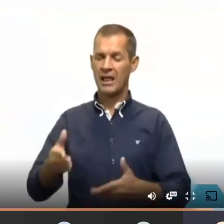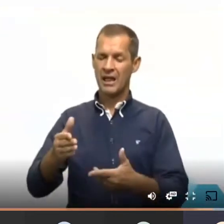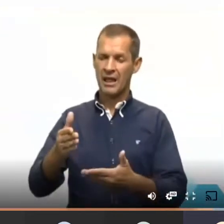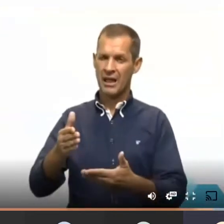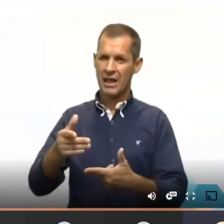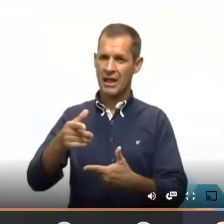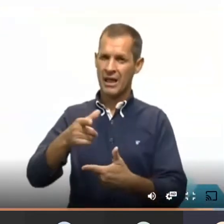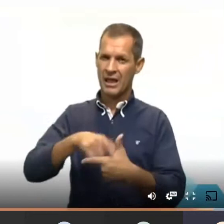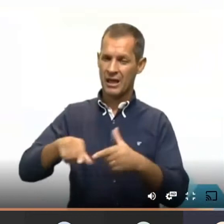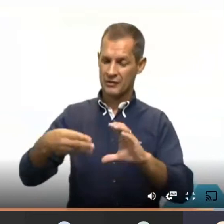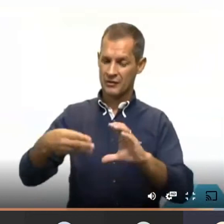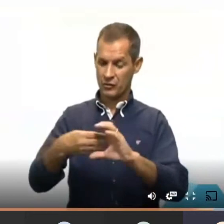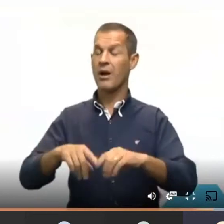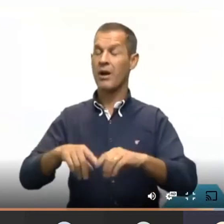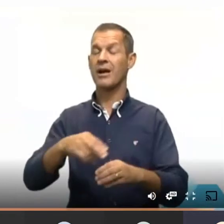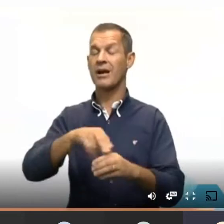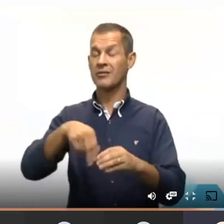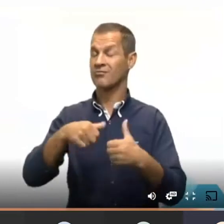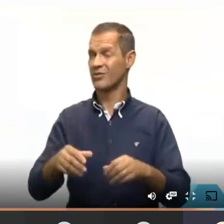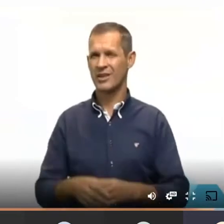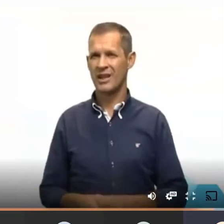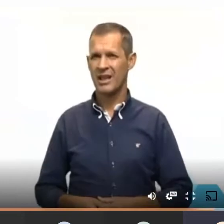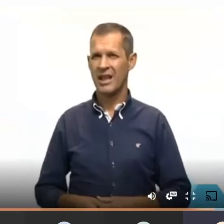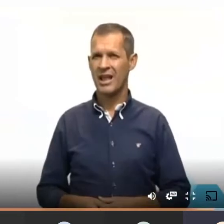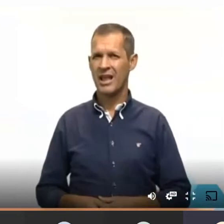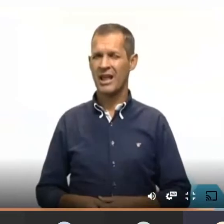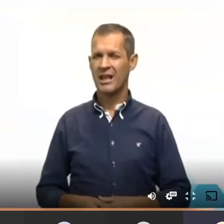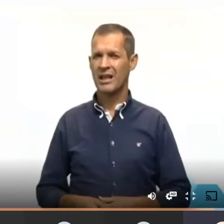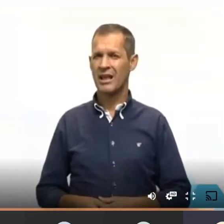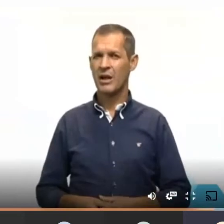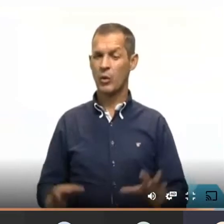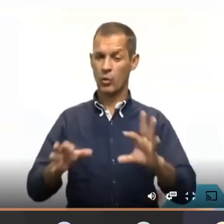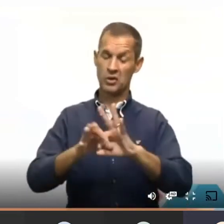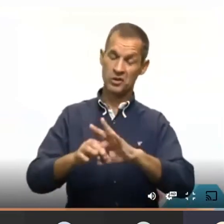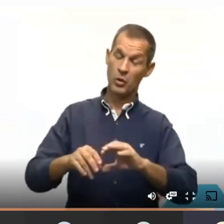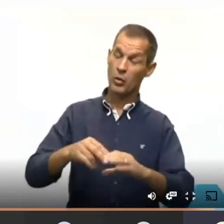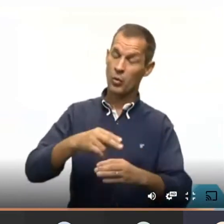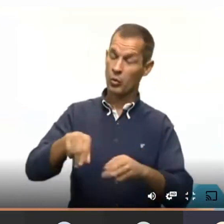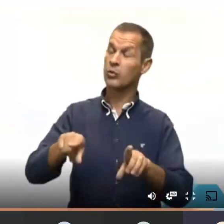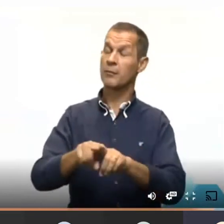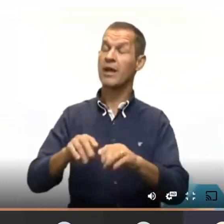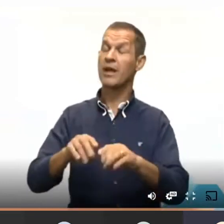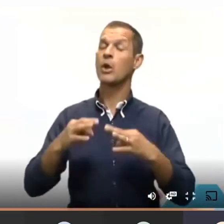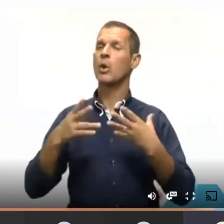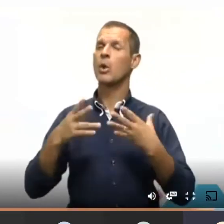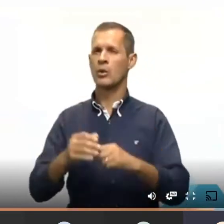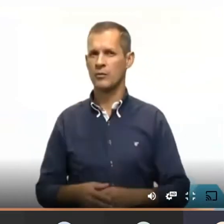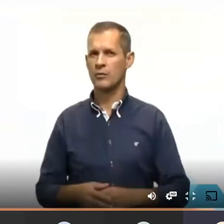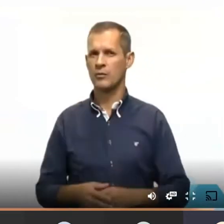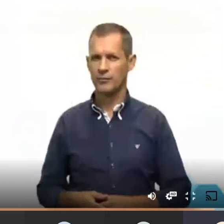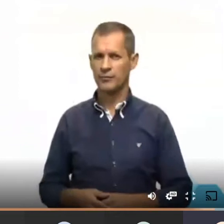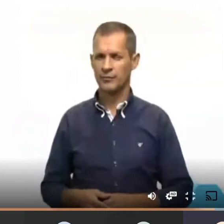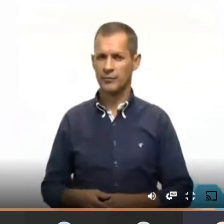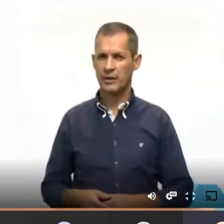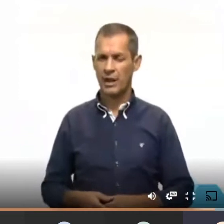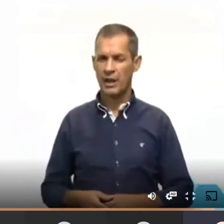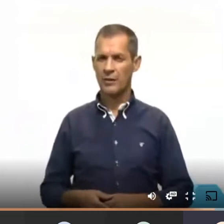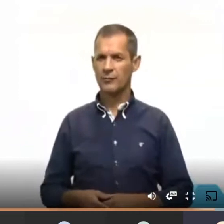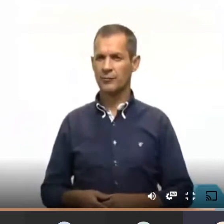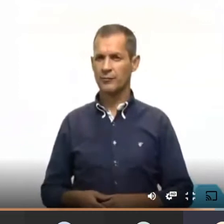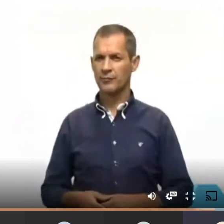Observem aqui que esse núcleo ele realmente não está mais íntegro, né? Não só o núcleo, como toda